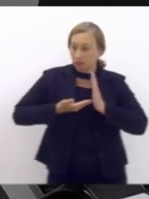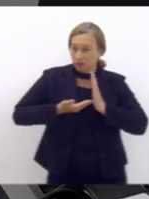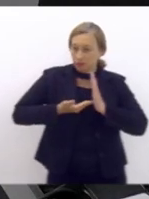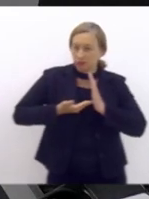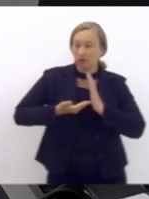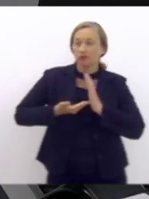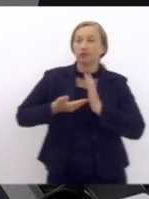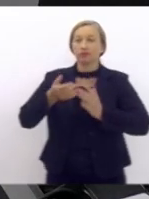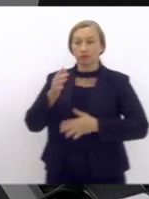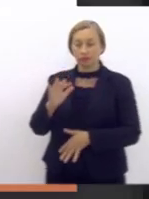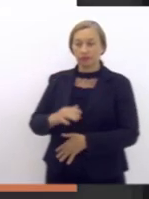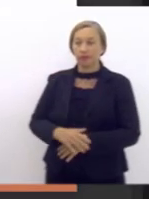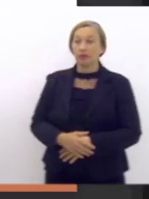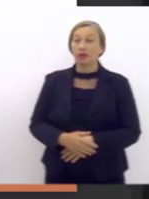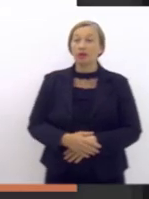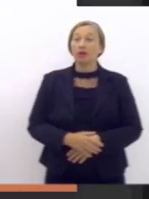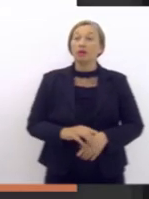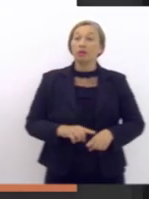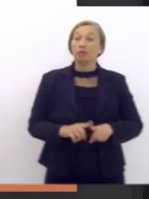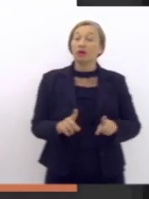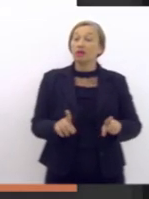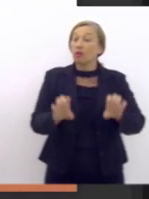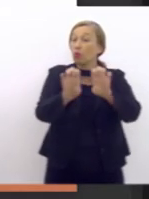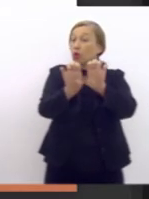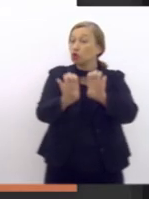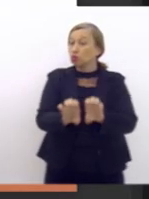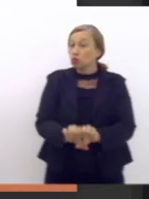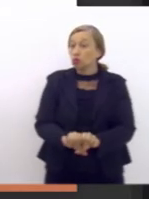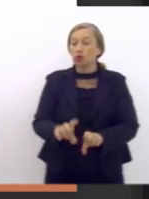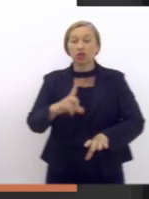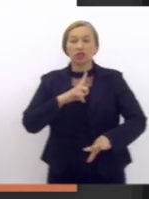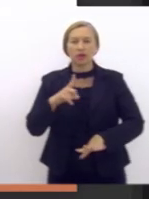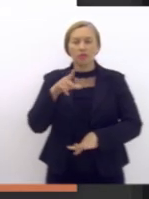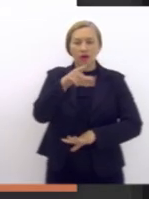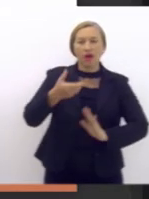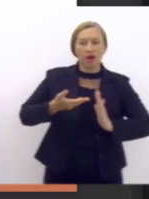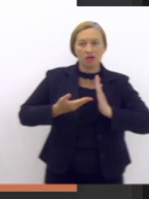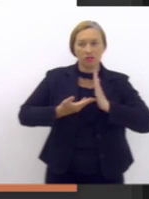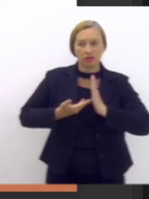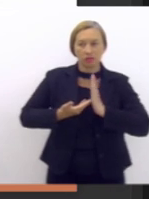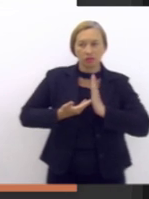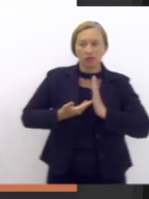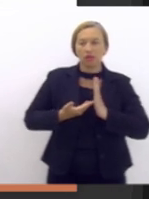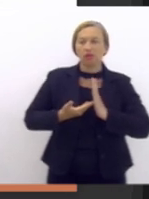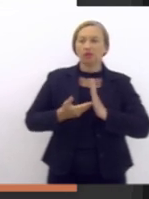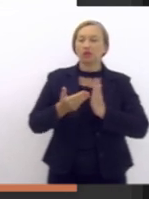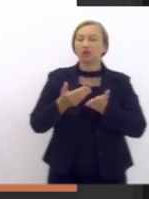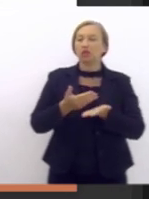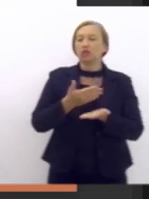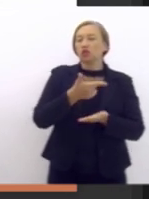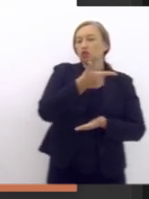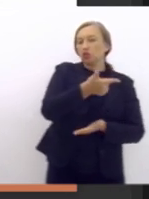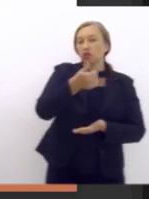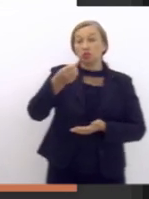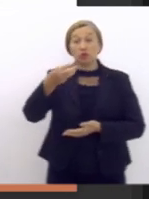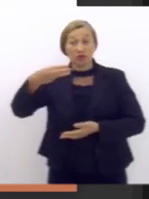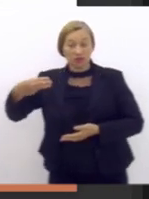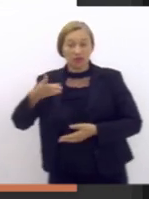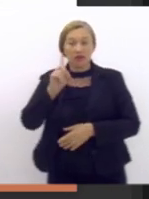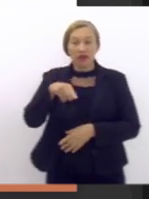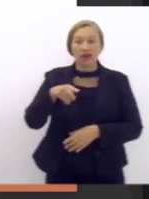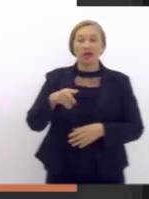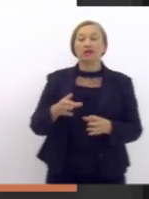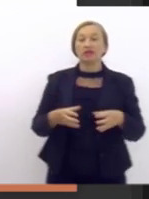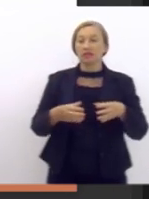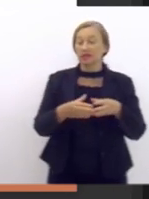Federal. Mas, na verdade, ele integra uma estrutura que nós temos lá na Câmara dos Deputados desde 2013, que é a Secretaria